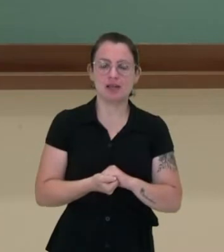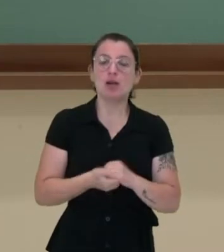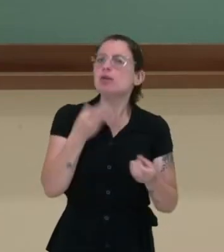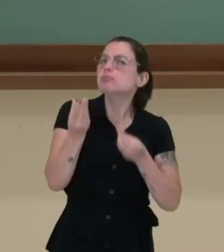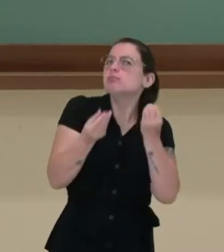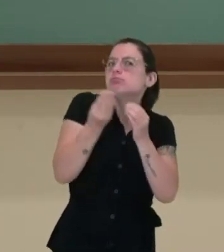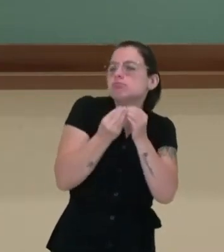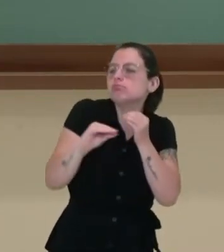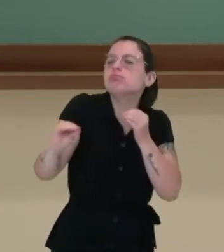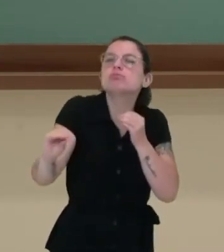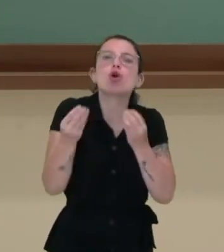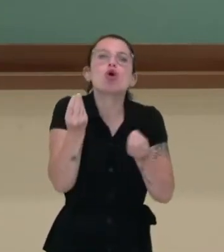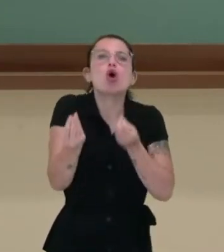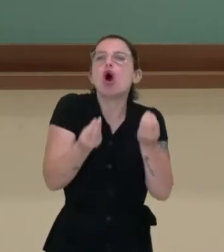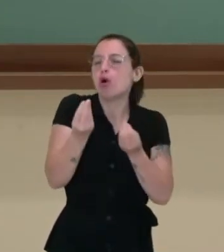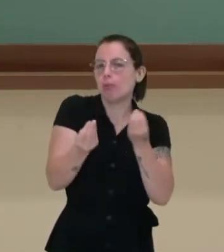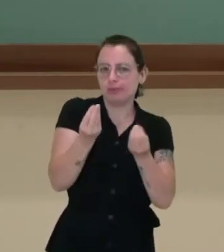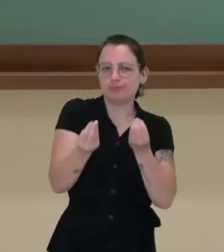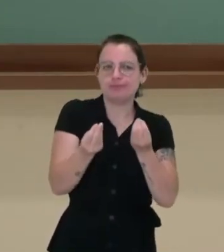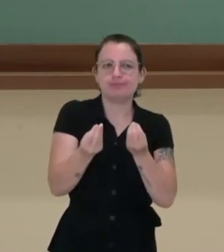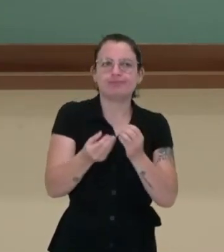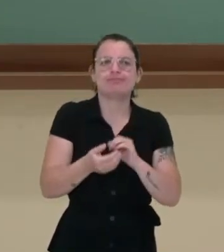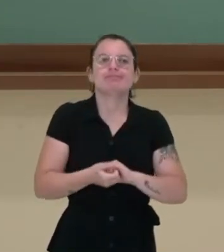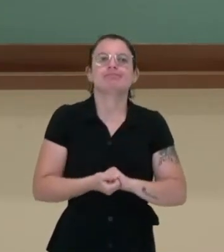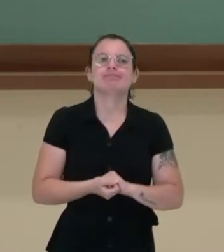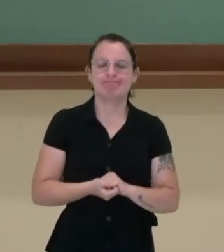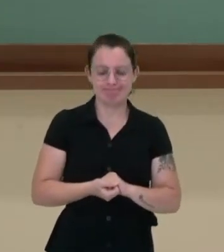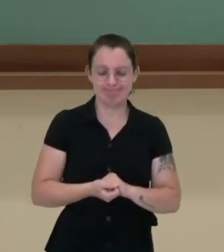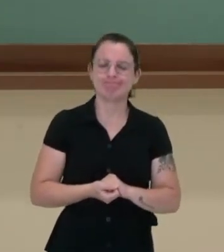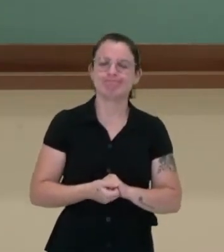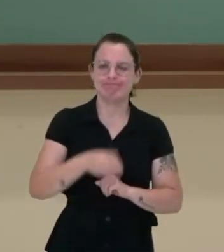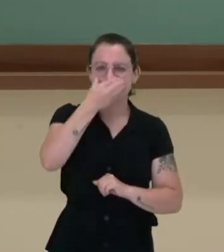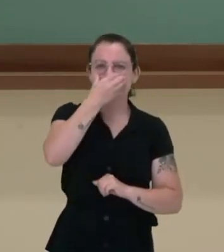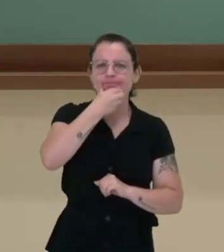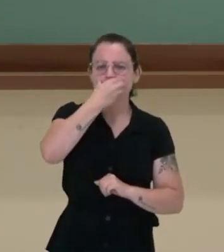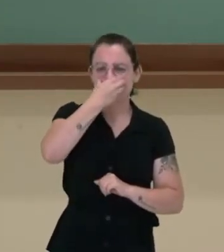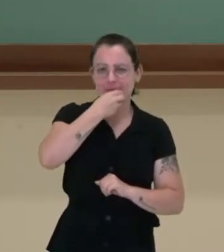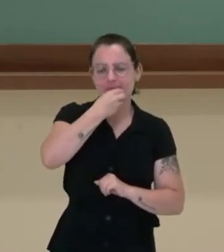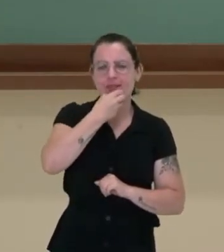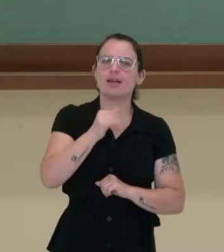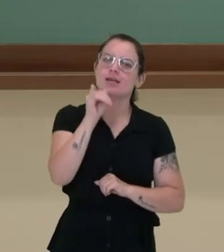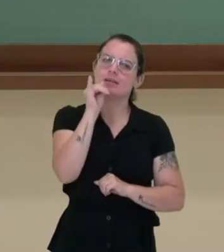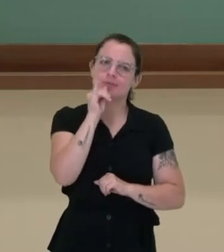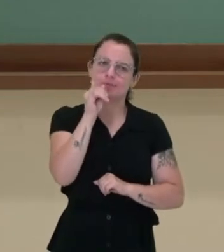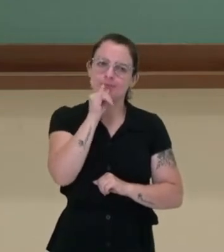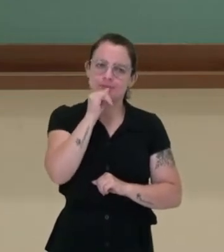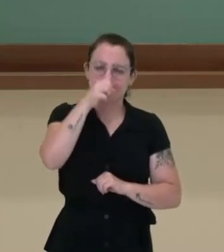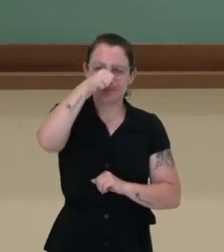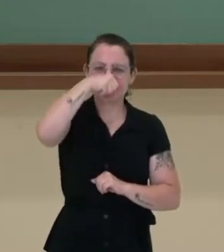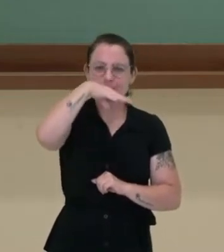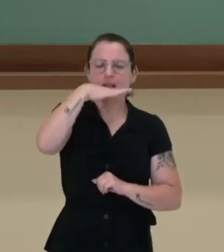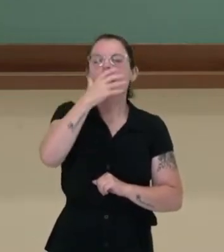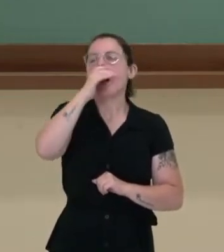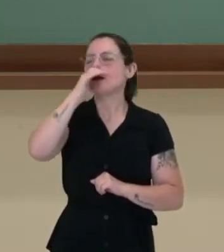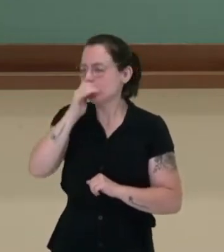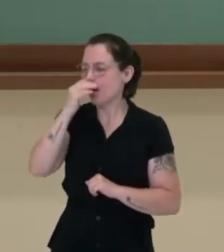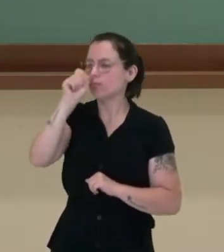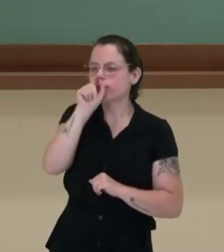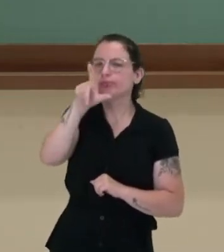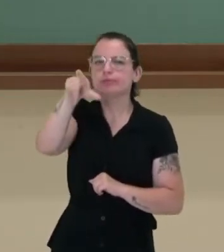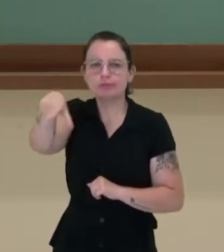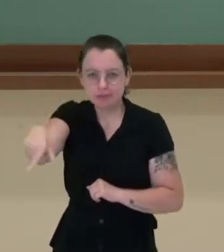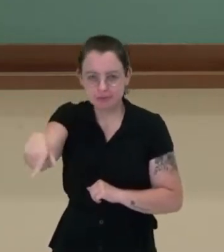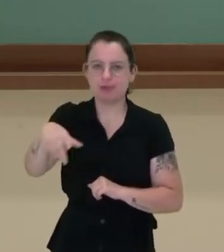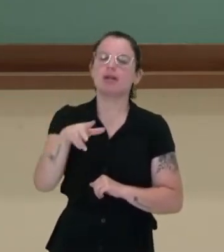transmissão ocorre por via aérea, por meio da disseminação de